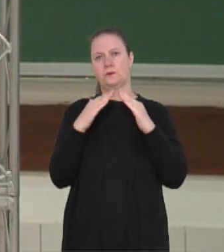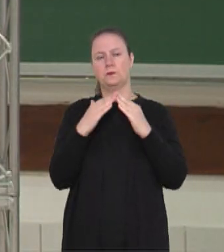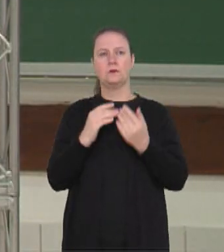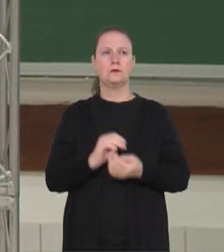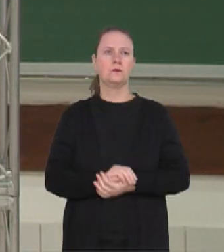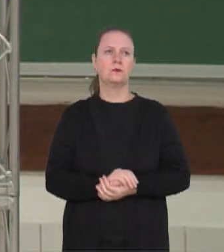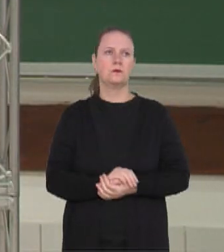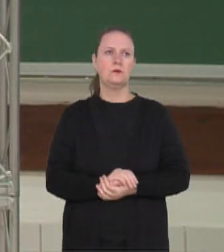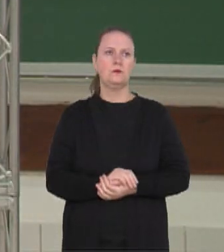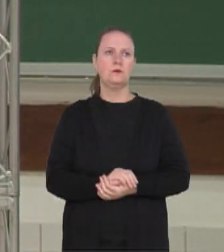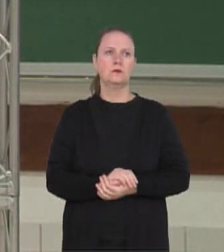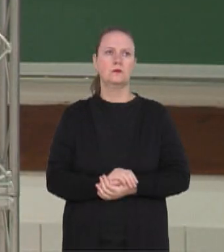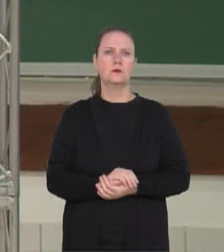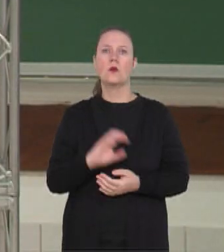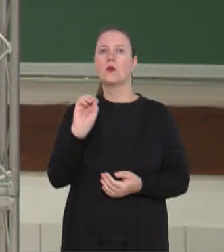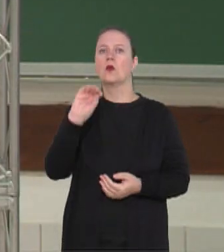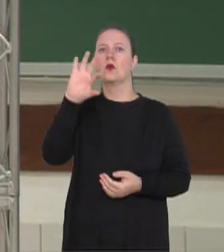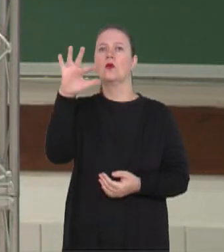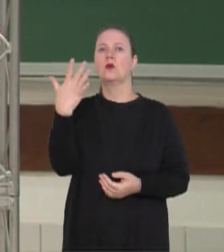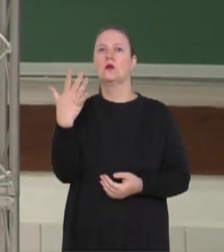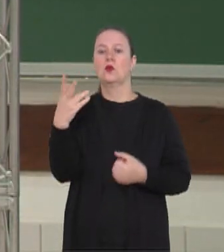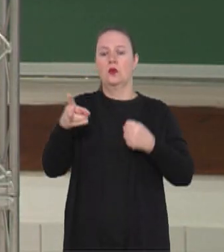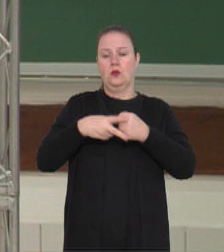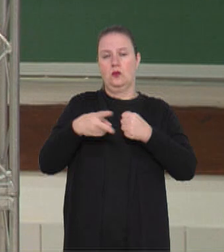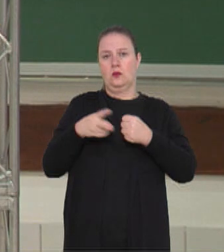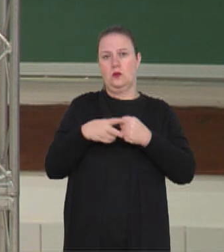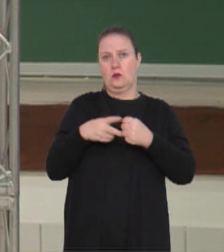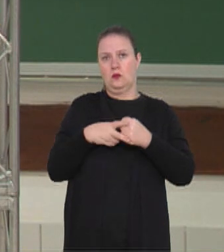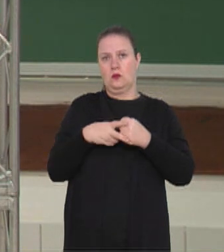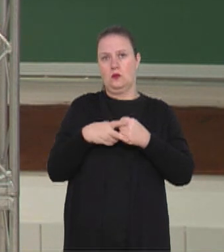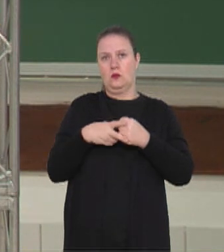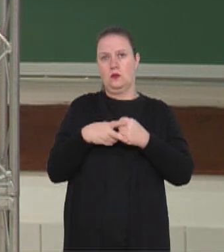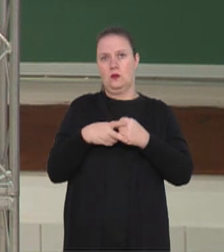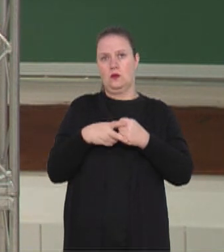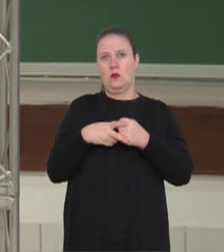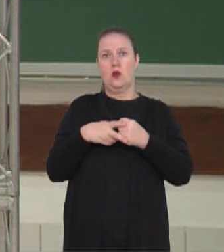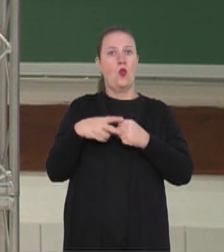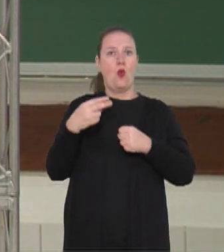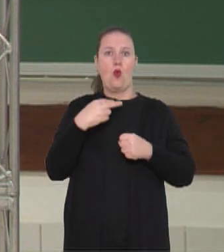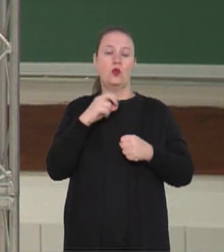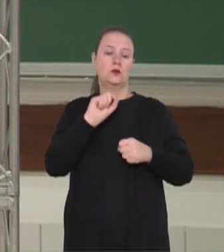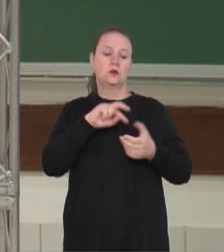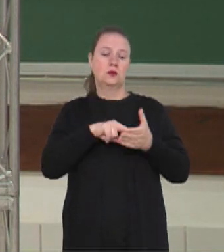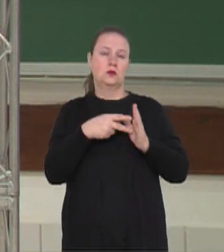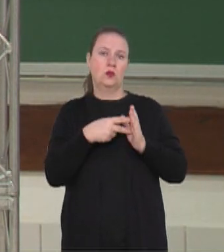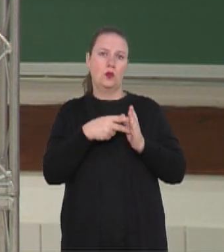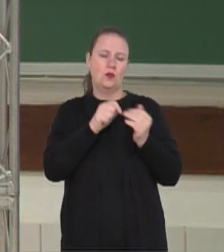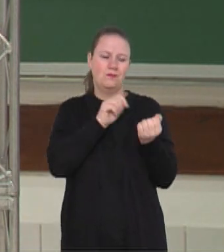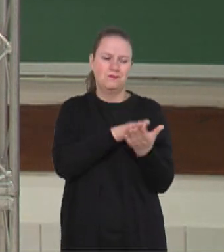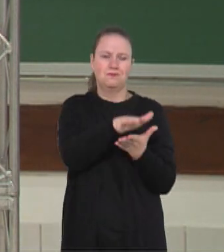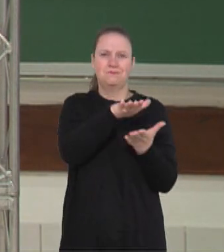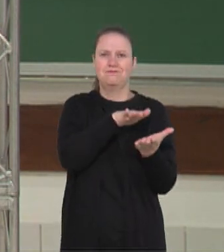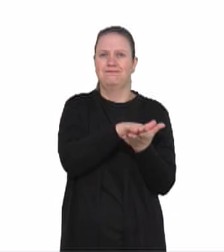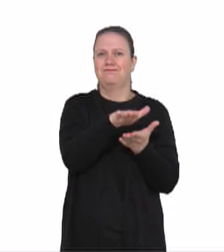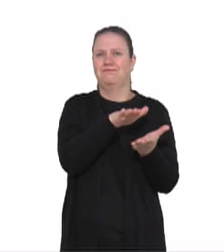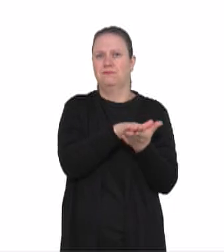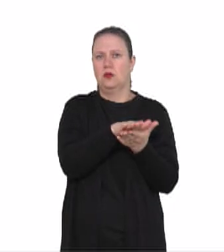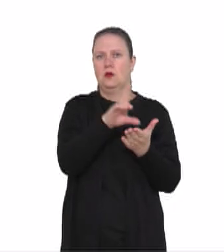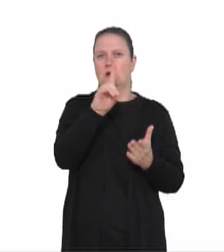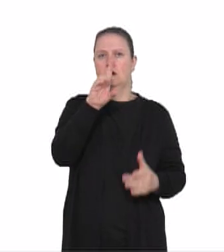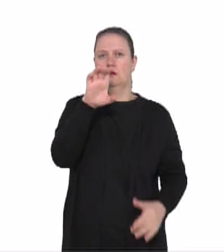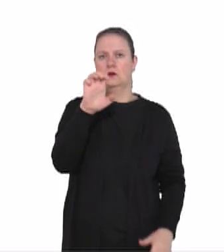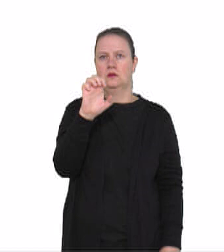que é o eco-fact, o fato ecológico, o verbo é waste, o verbo to waste, desperdiçar. E o resto está dizendo assim, the